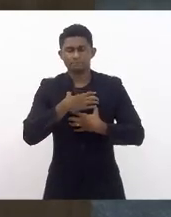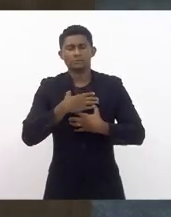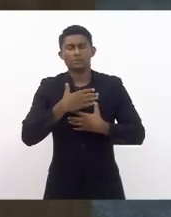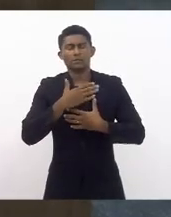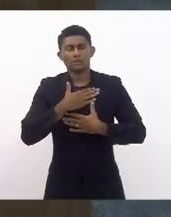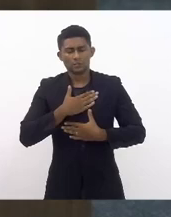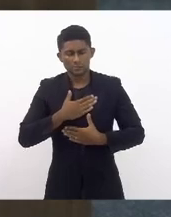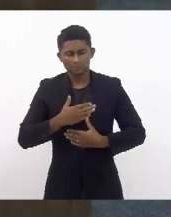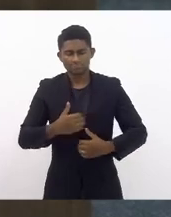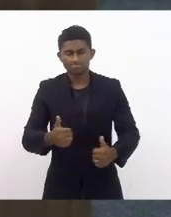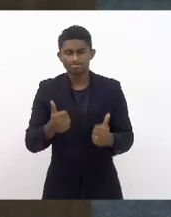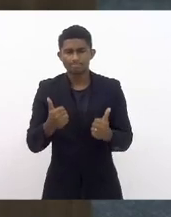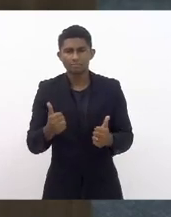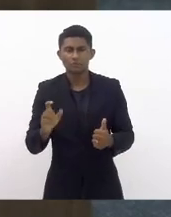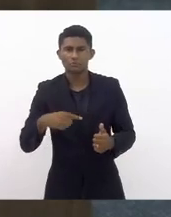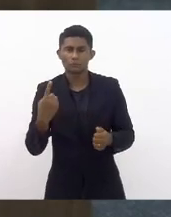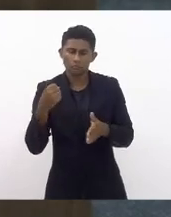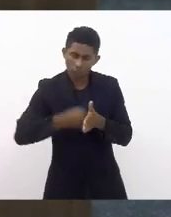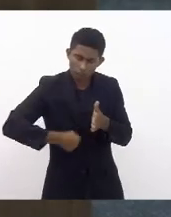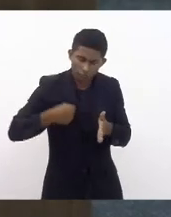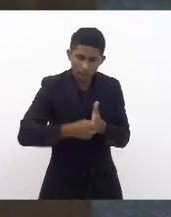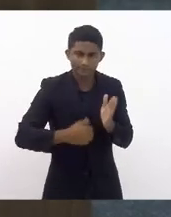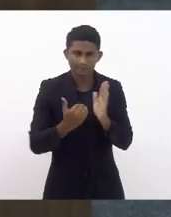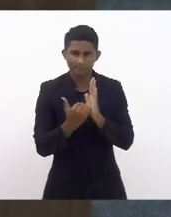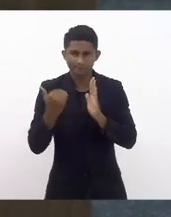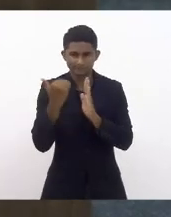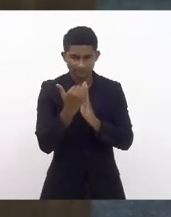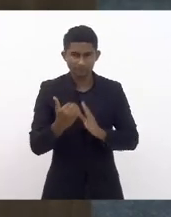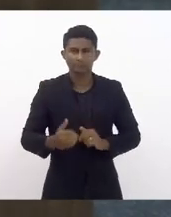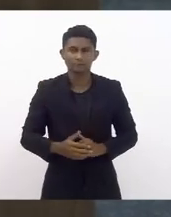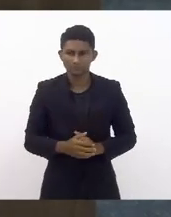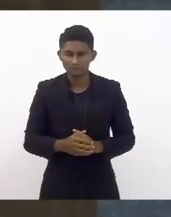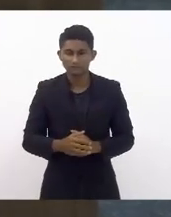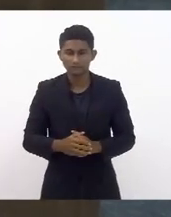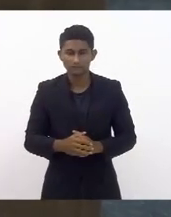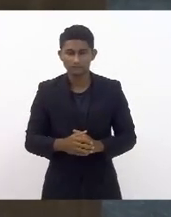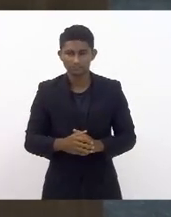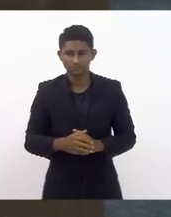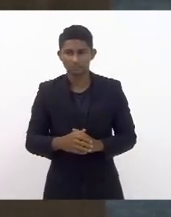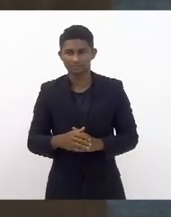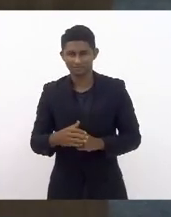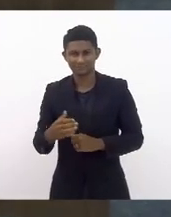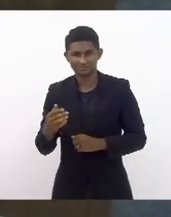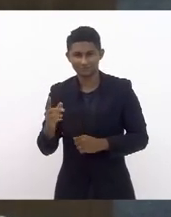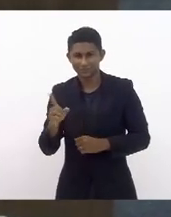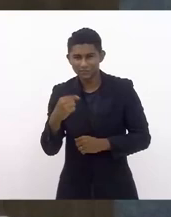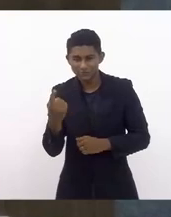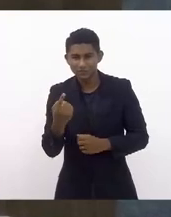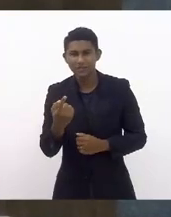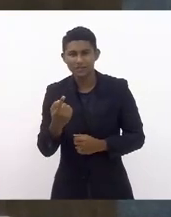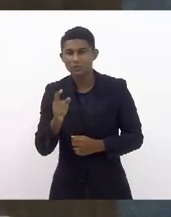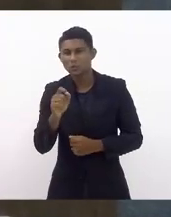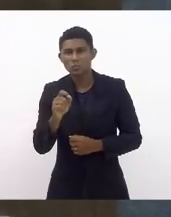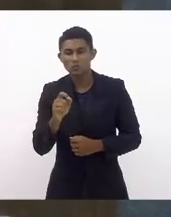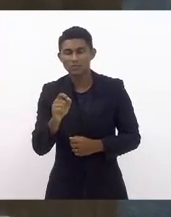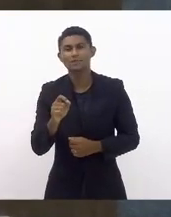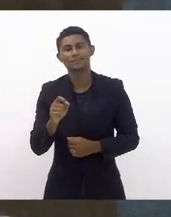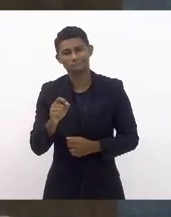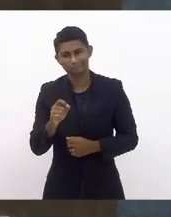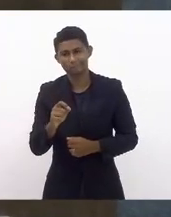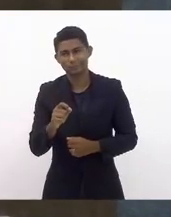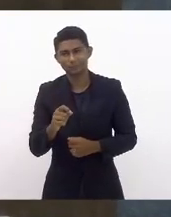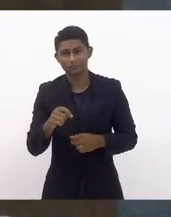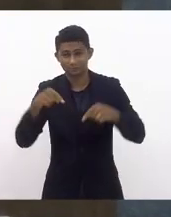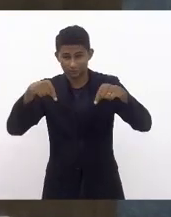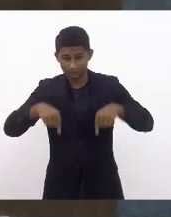nos faz lutar cada vez mais. Fomos uma das únicas, Tia Ju, e eu tenho orgulho disso, que levei a